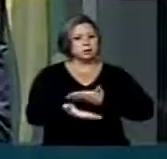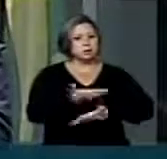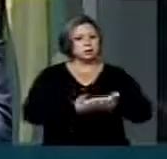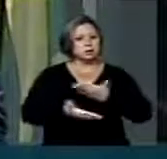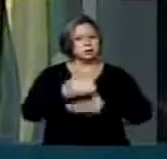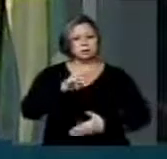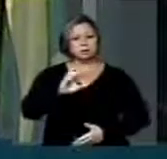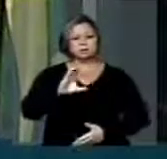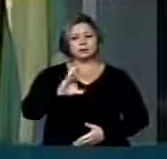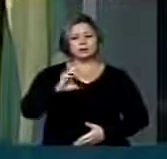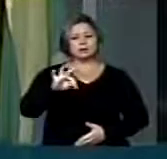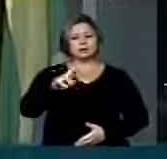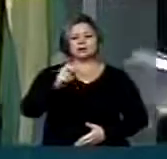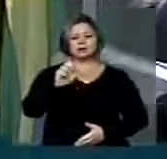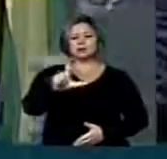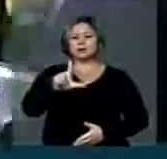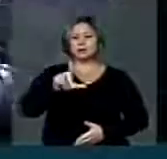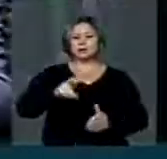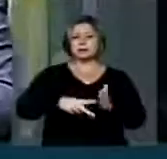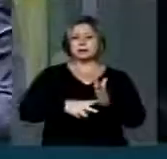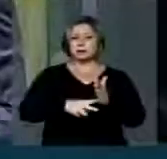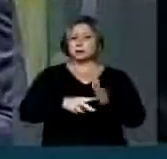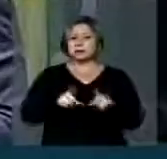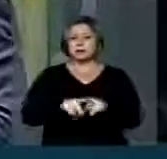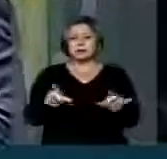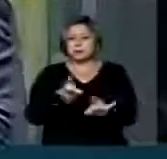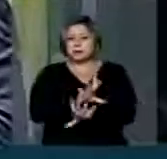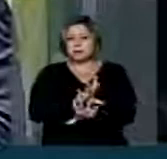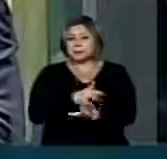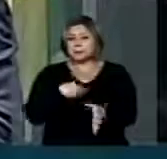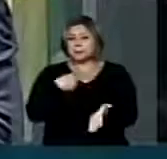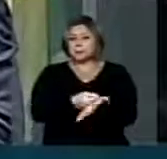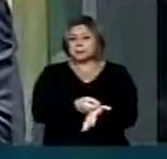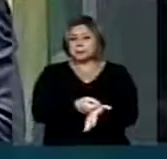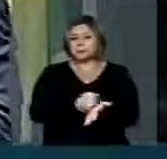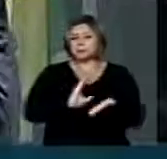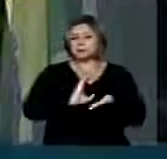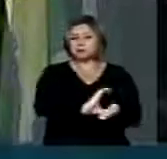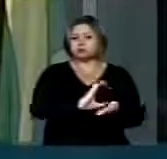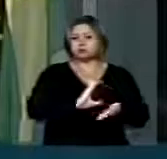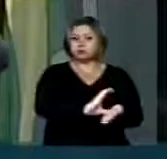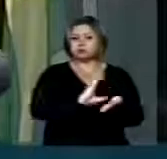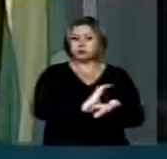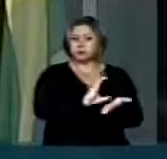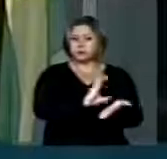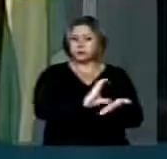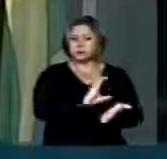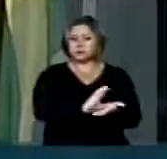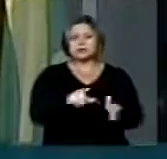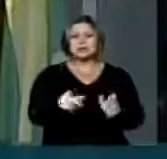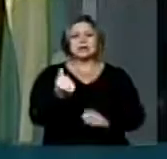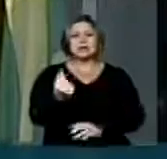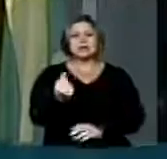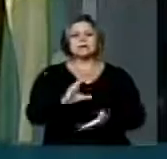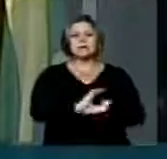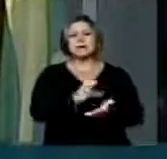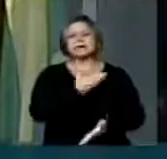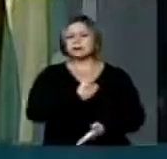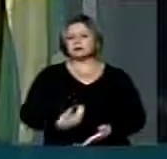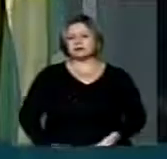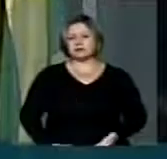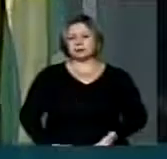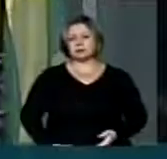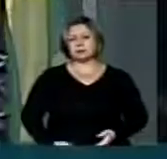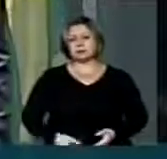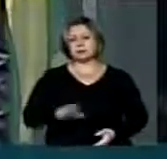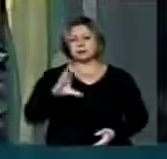as centrais já estavam tão bem pagas pelo repasse de gordas verbas do governo federal.